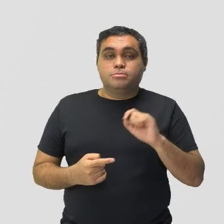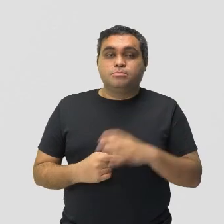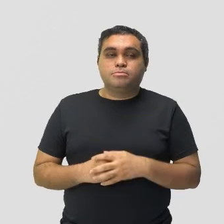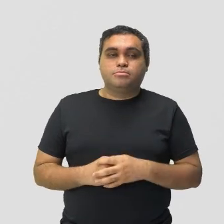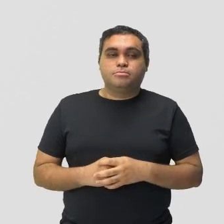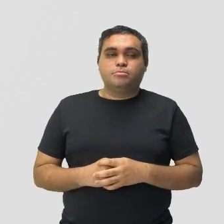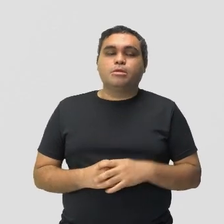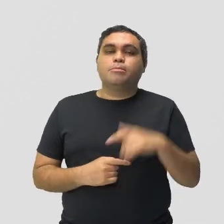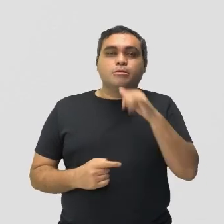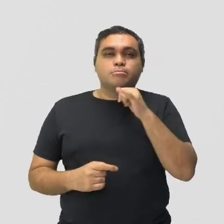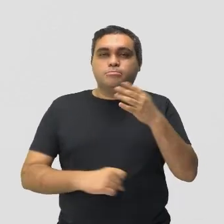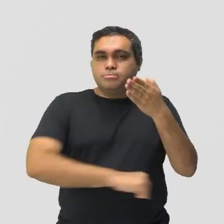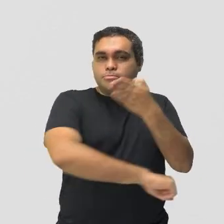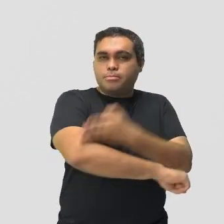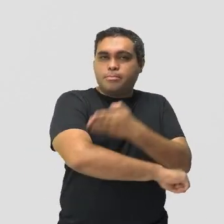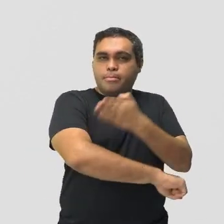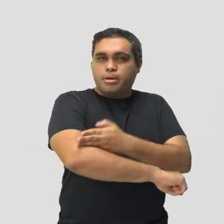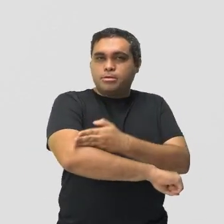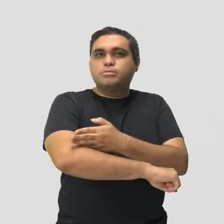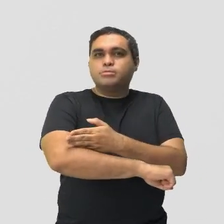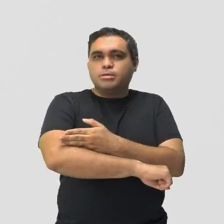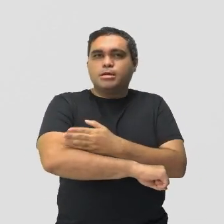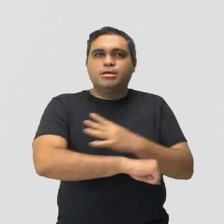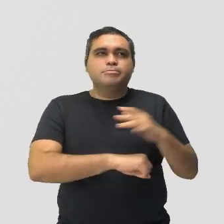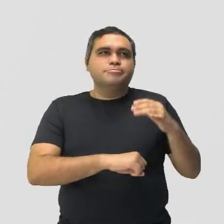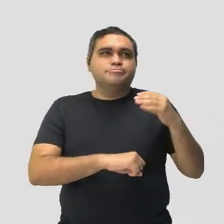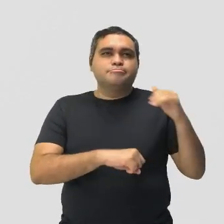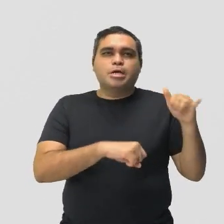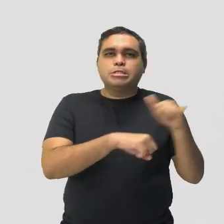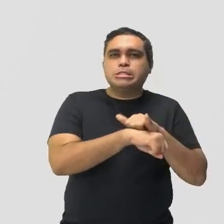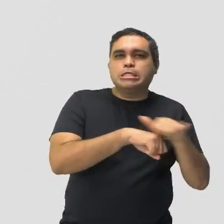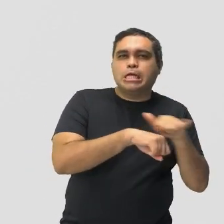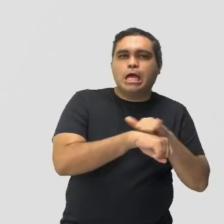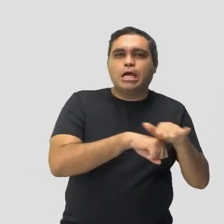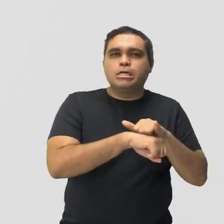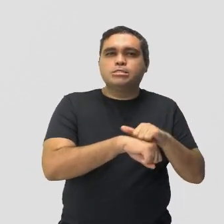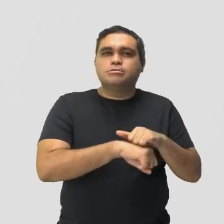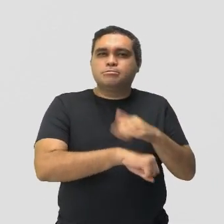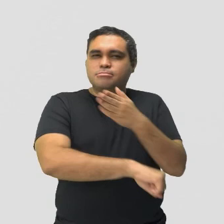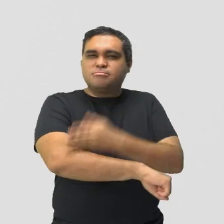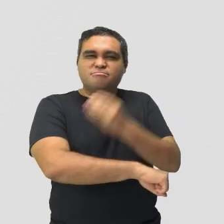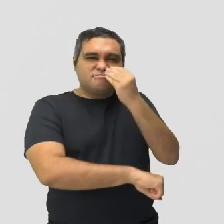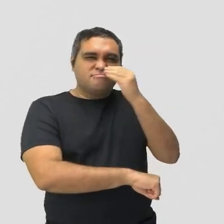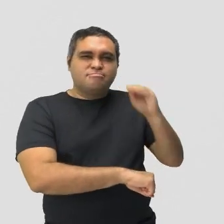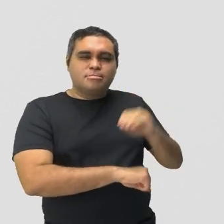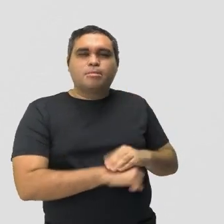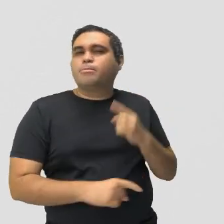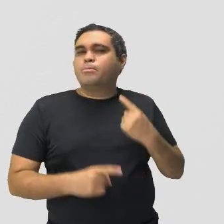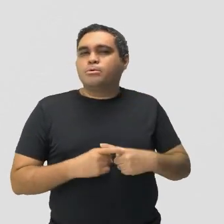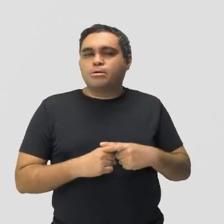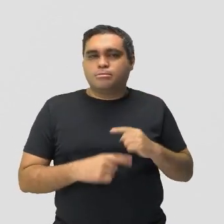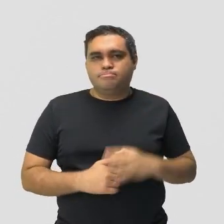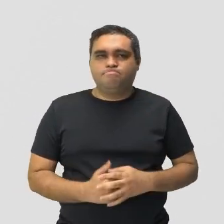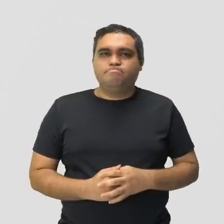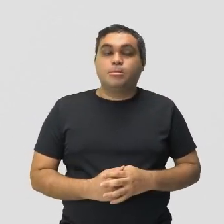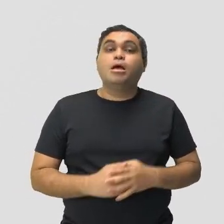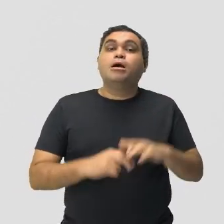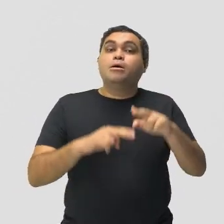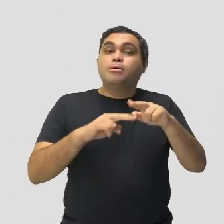a Idade Média desvaloriza a técnica? Porque ela estava